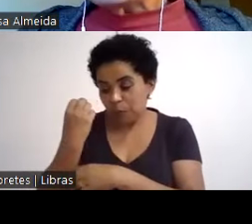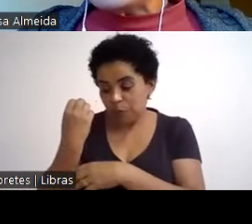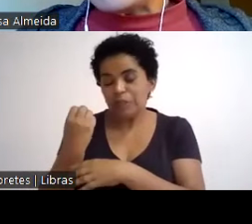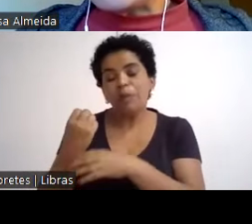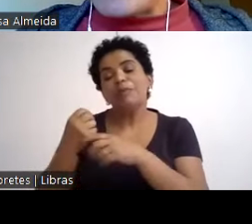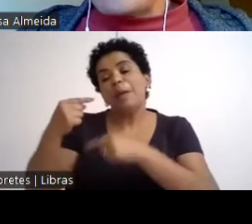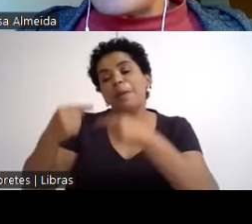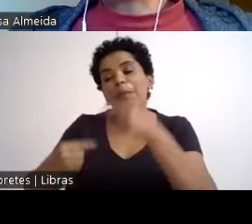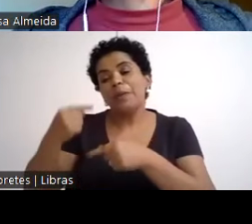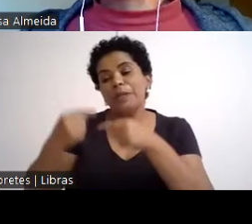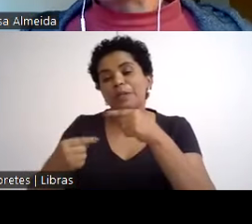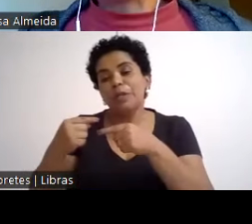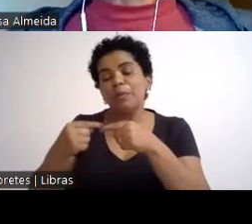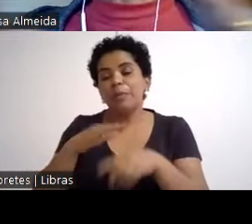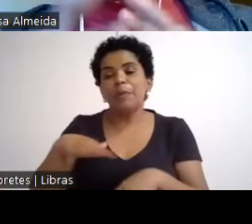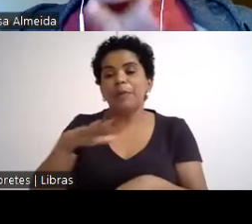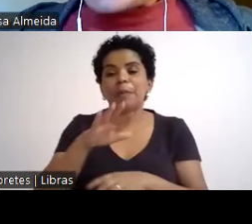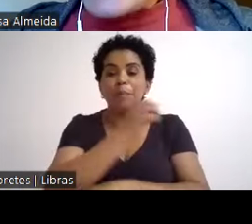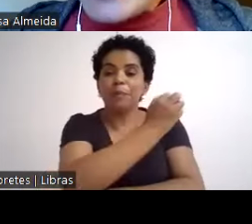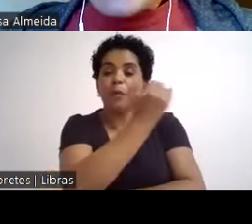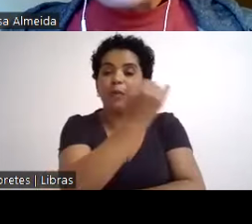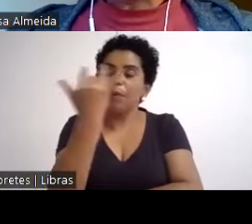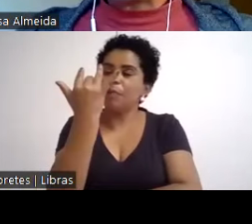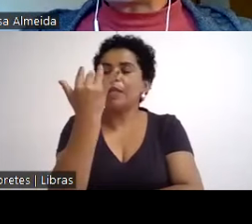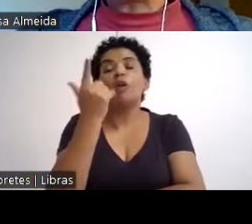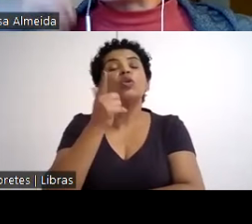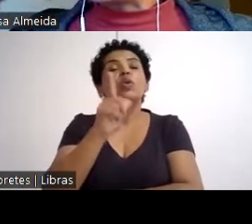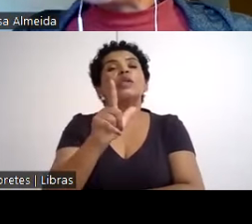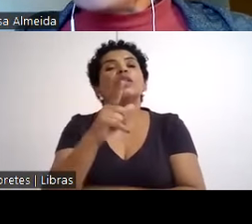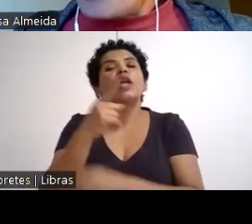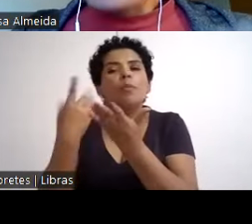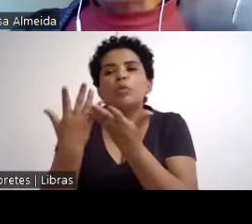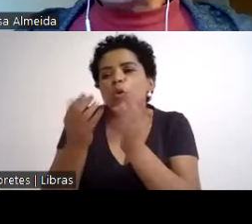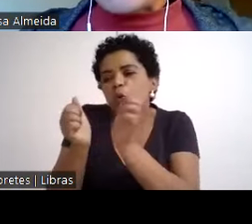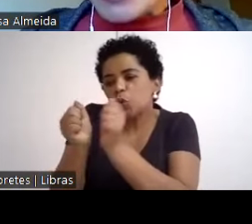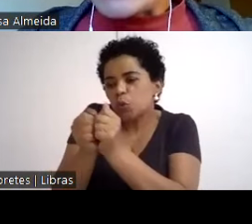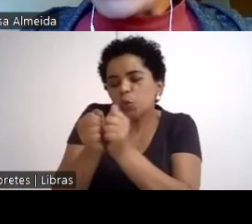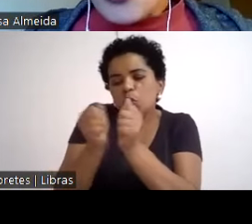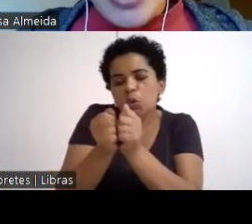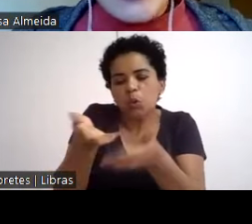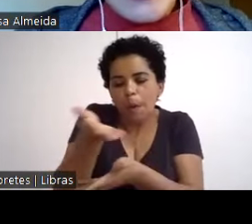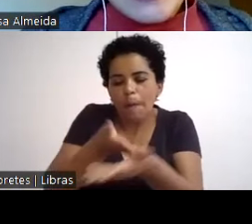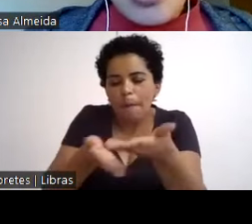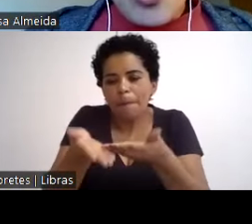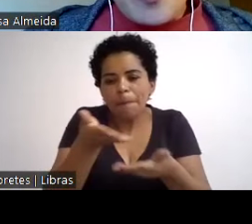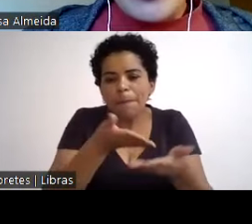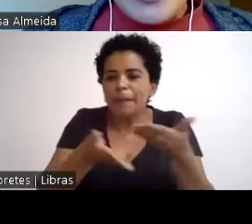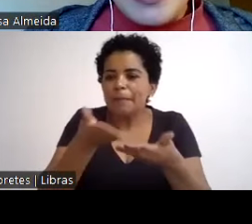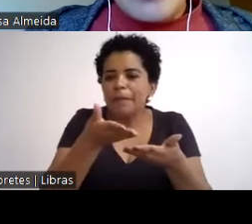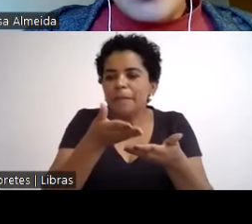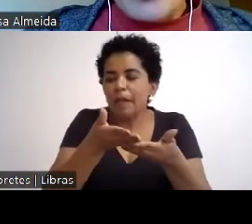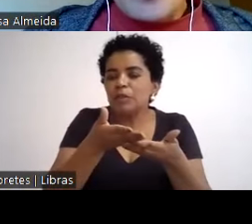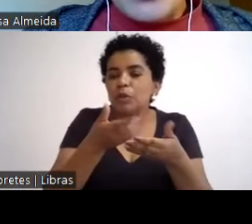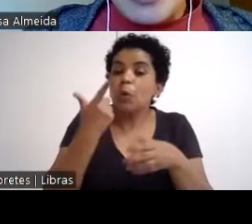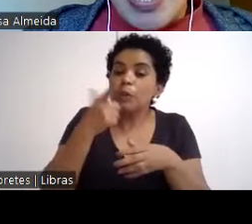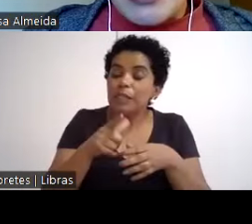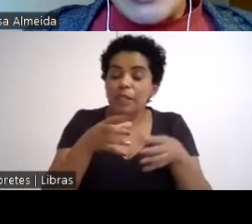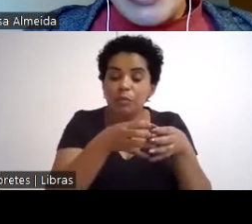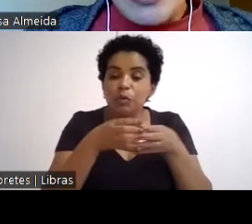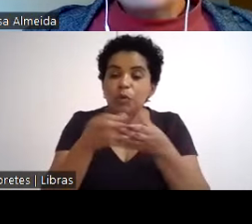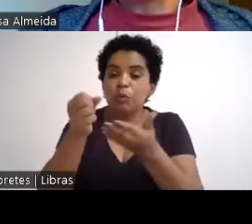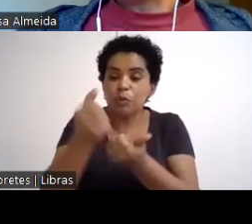O ambiental, a gente conseguiu com as parcerias, então a gente articulou parcerias, né? Esse grupo de